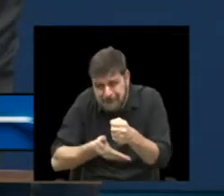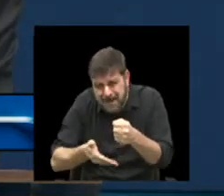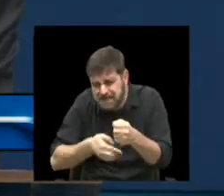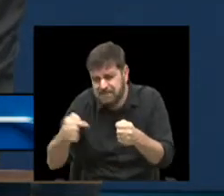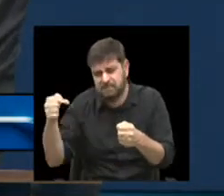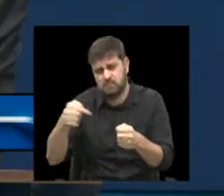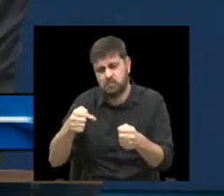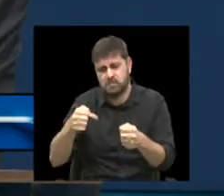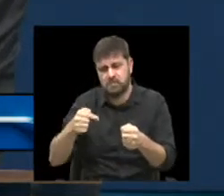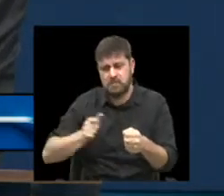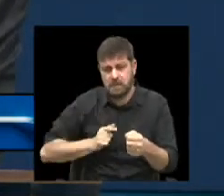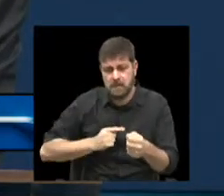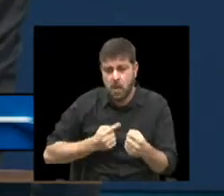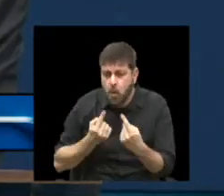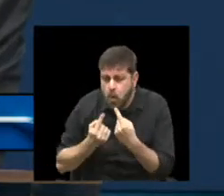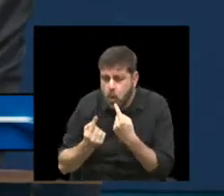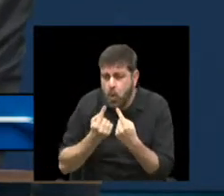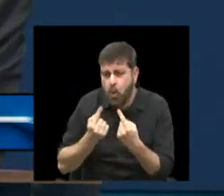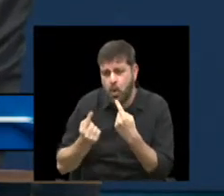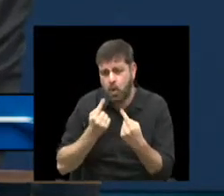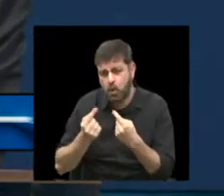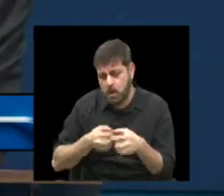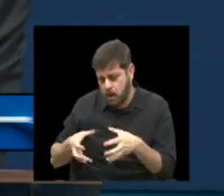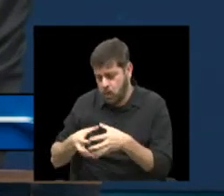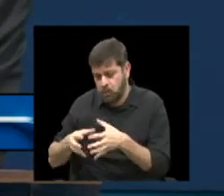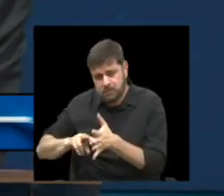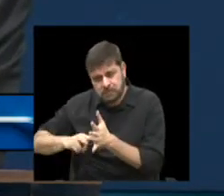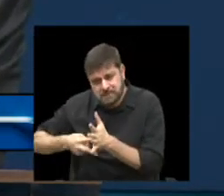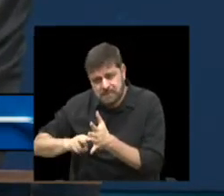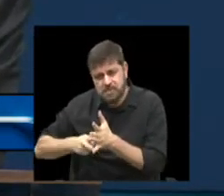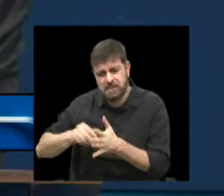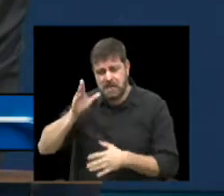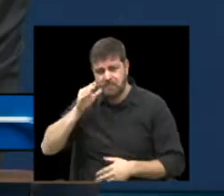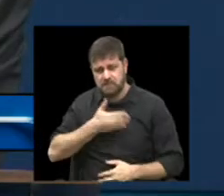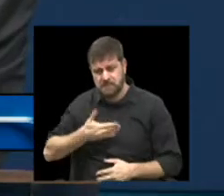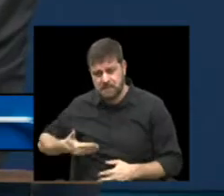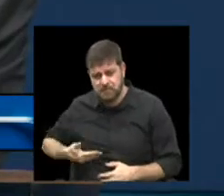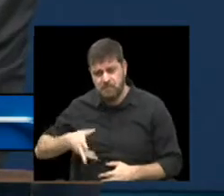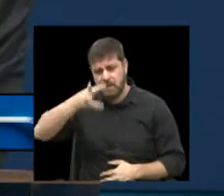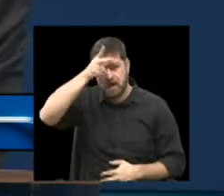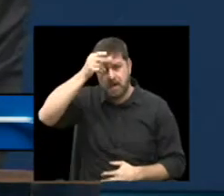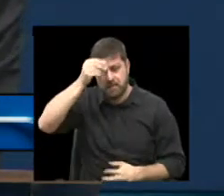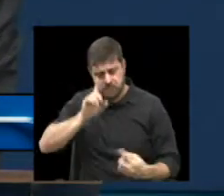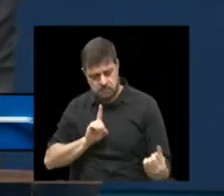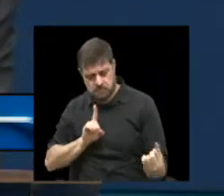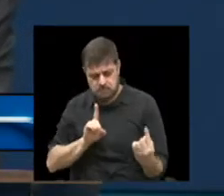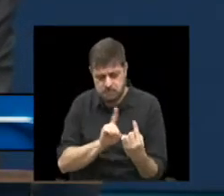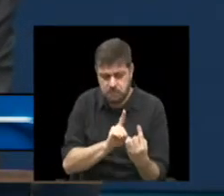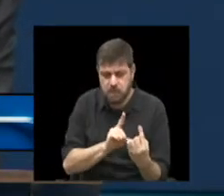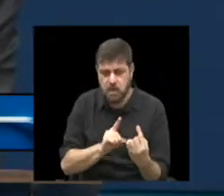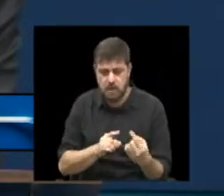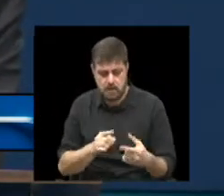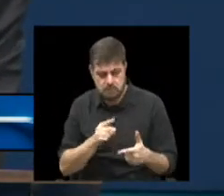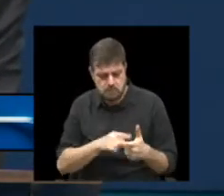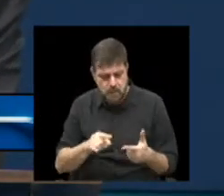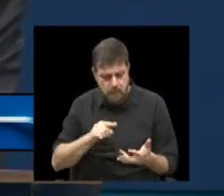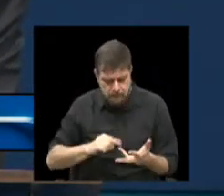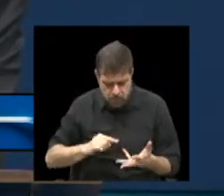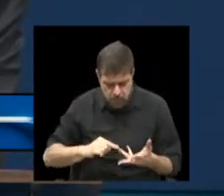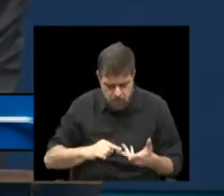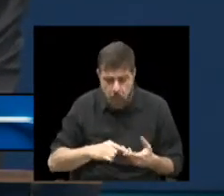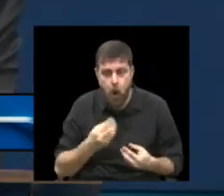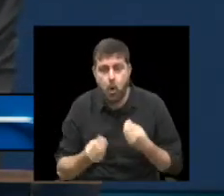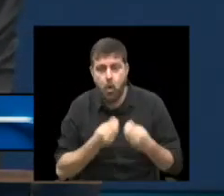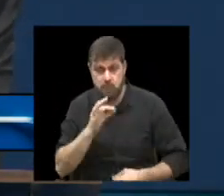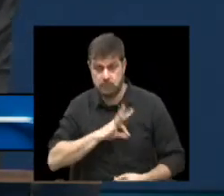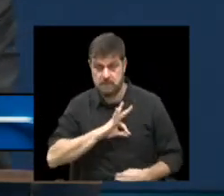né, um diálogo aberto, uma campanha salarial aberta, que trate de forma transparente as questões relativas ao